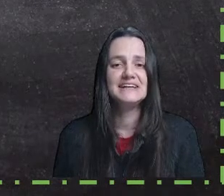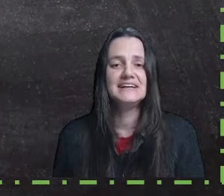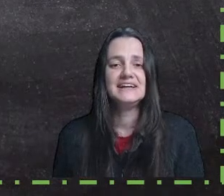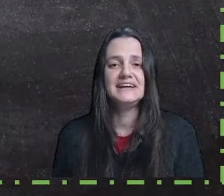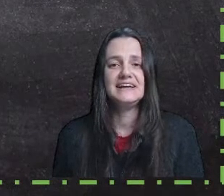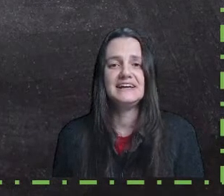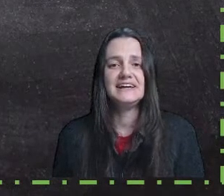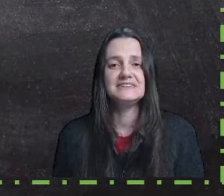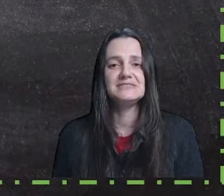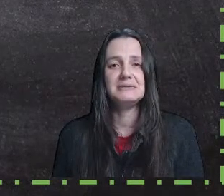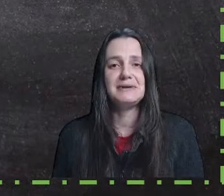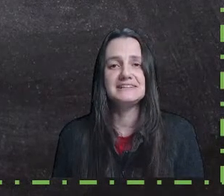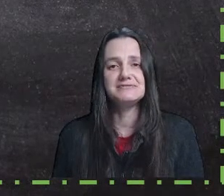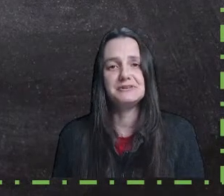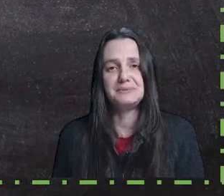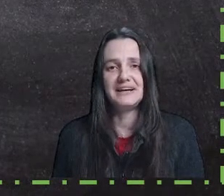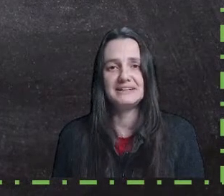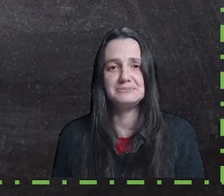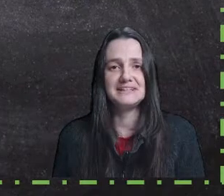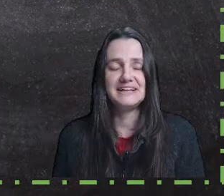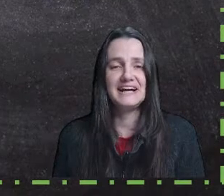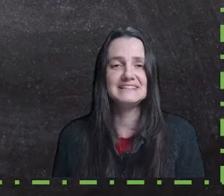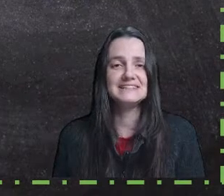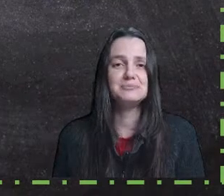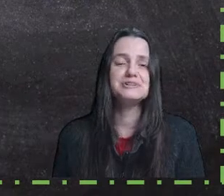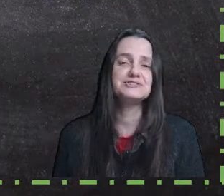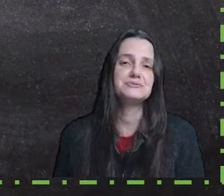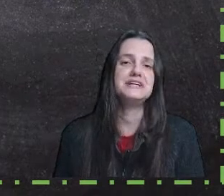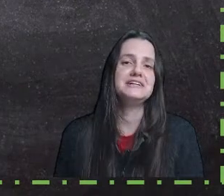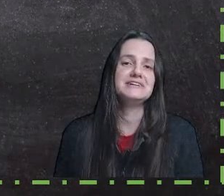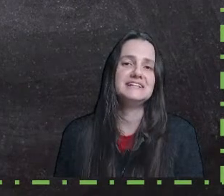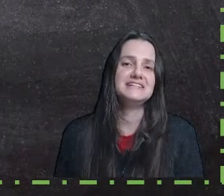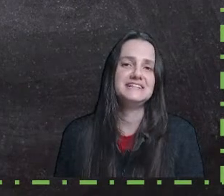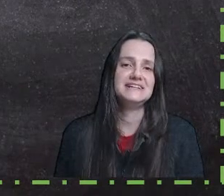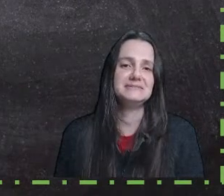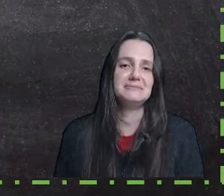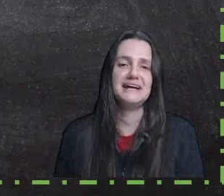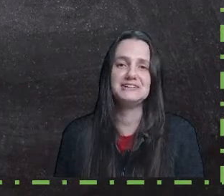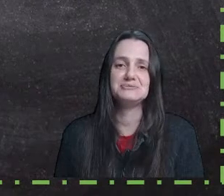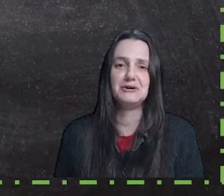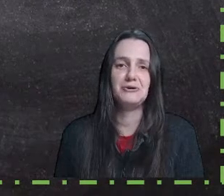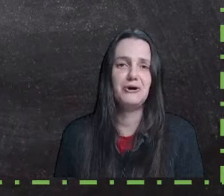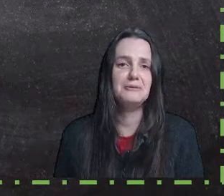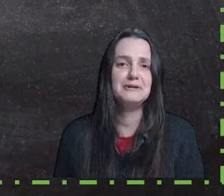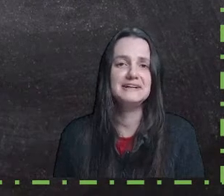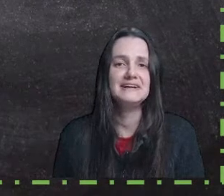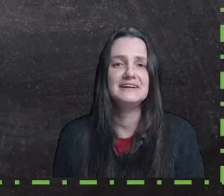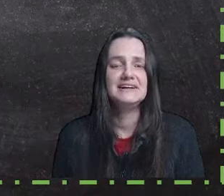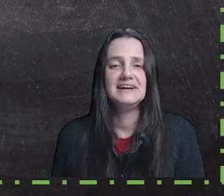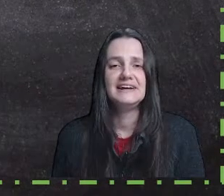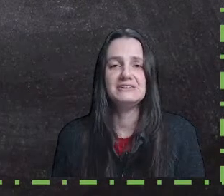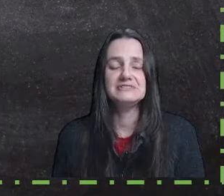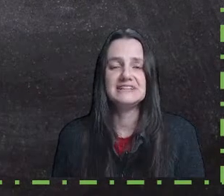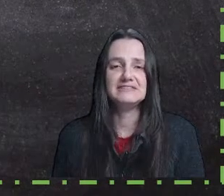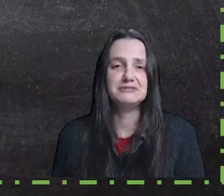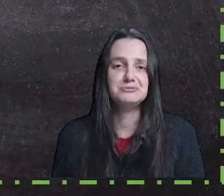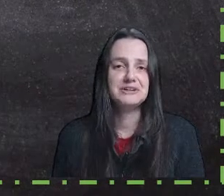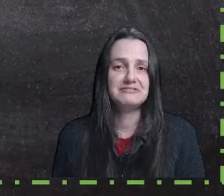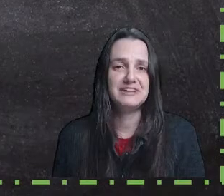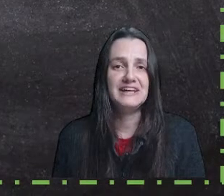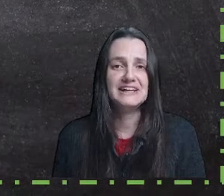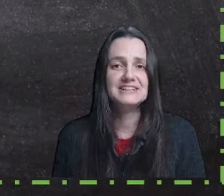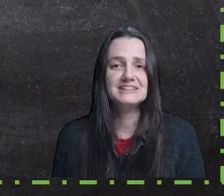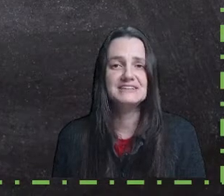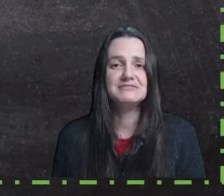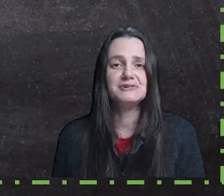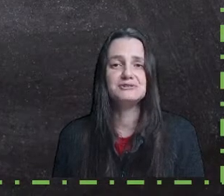Brasília, do rapaz que foi picado pela Naja, depois descobriram que ele tinha mais de uma cobra, encontraram a